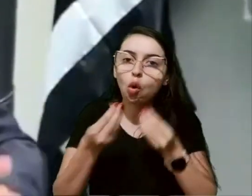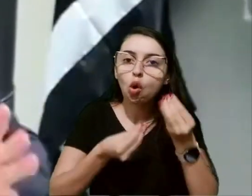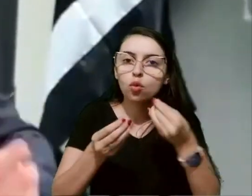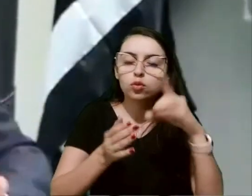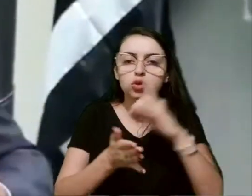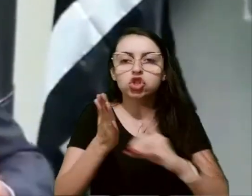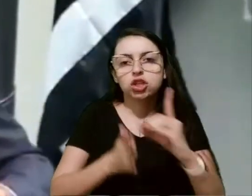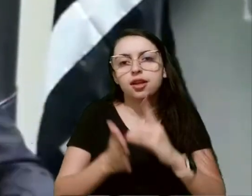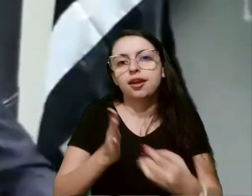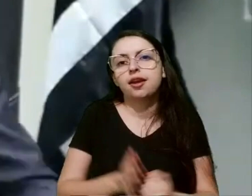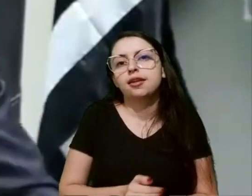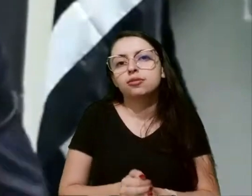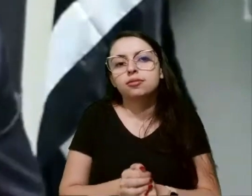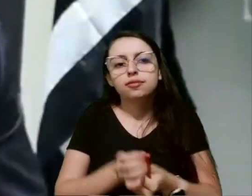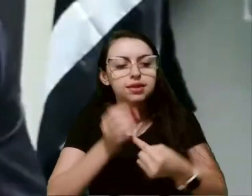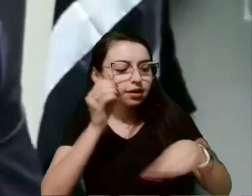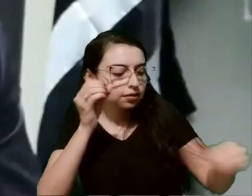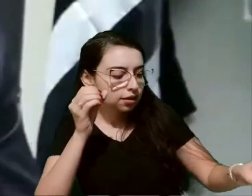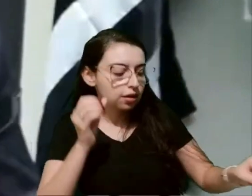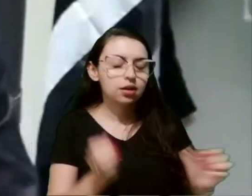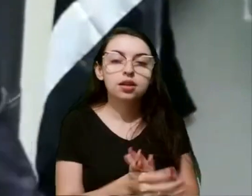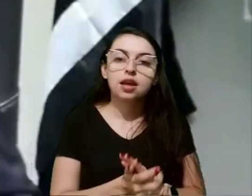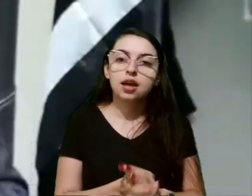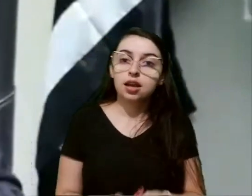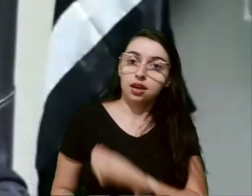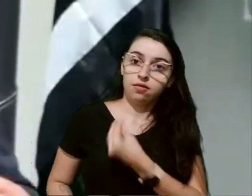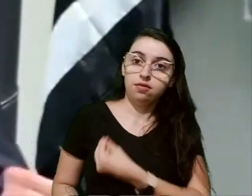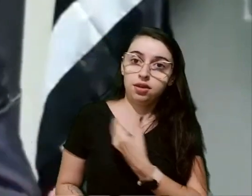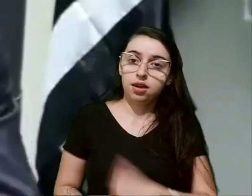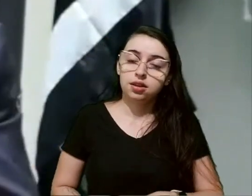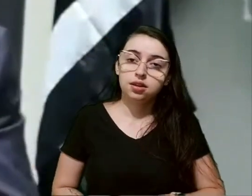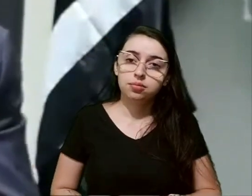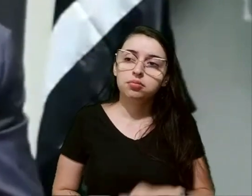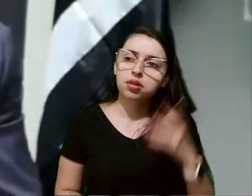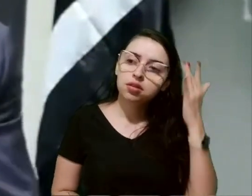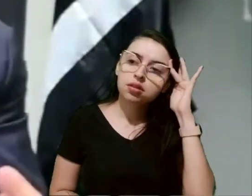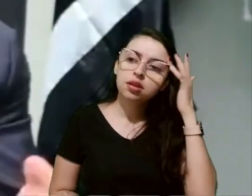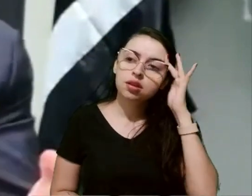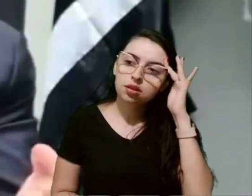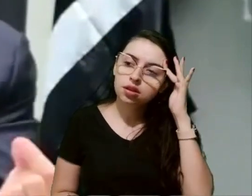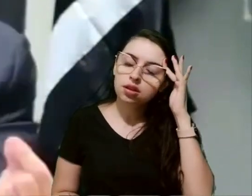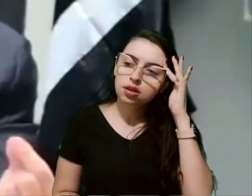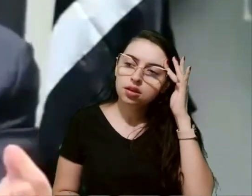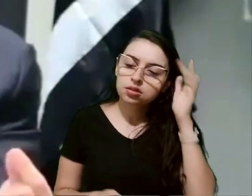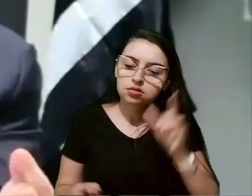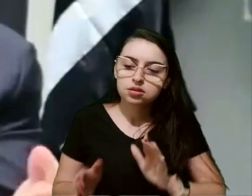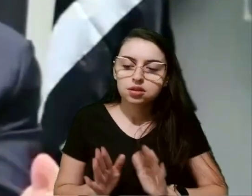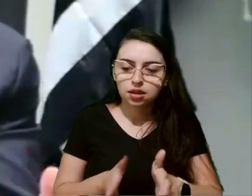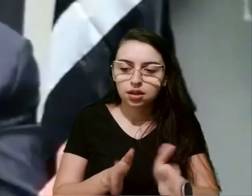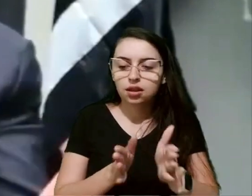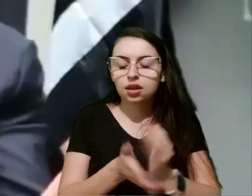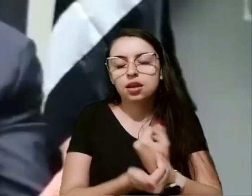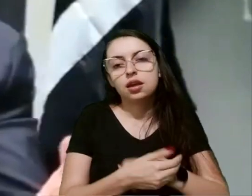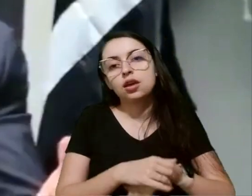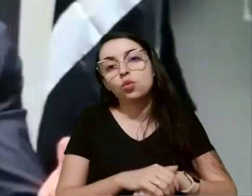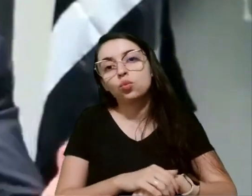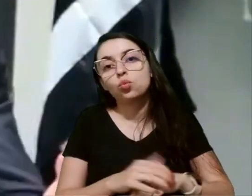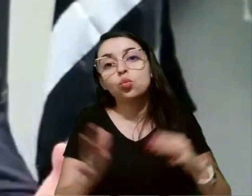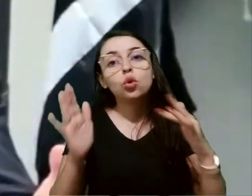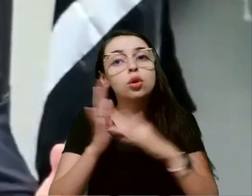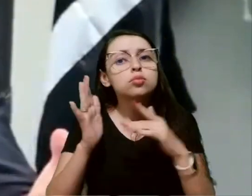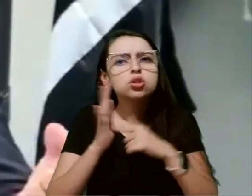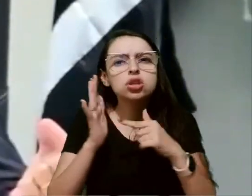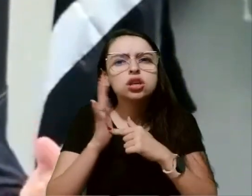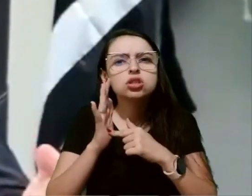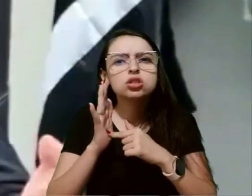direito se manifesta na ponta de maneira concreta, para verificar e fazer percorrer essa trajetória, para verificar se os objetivos